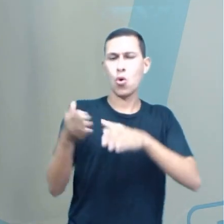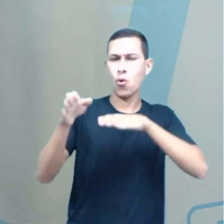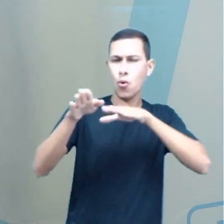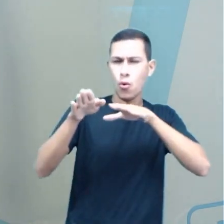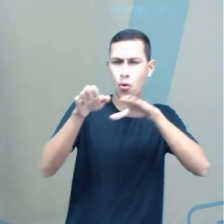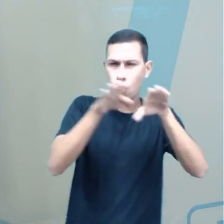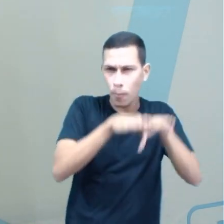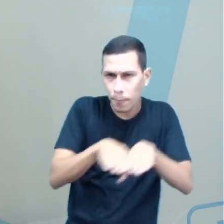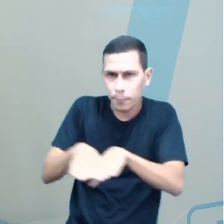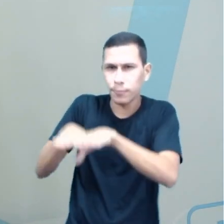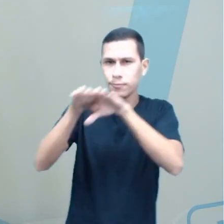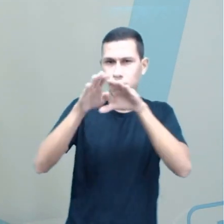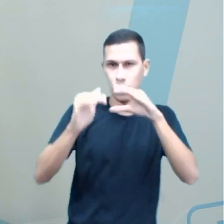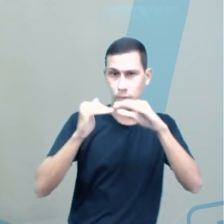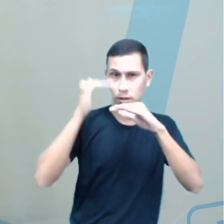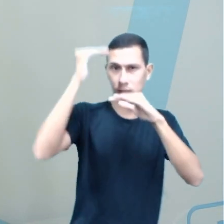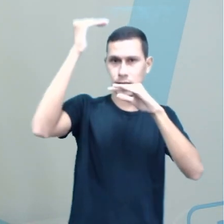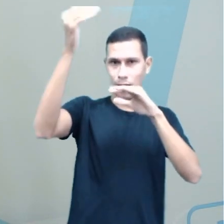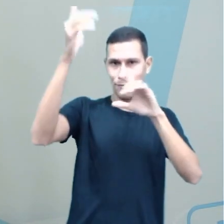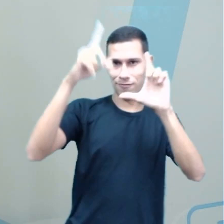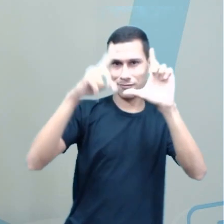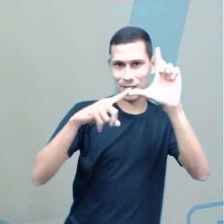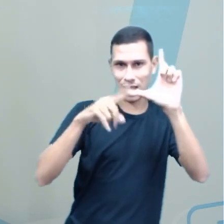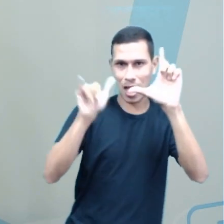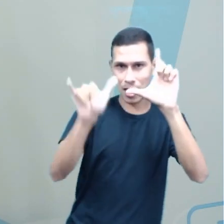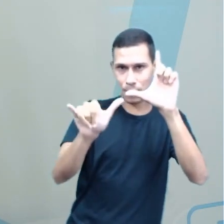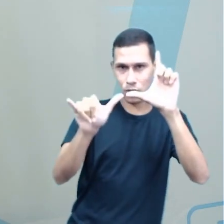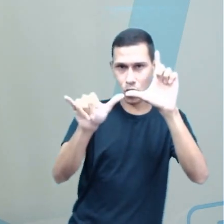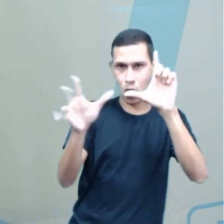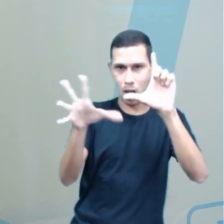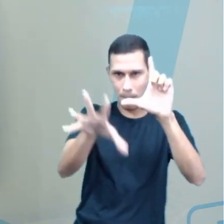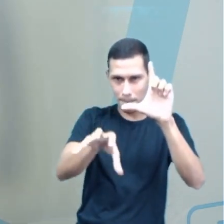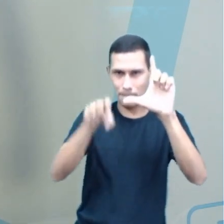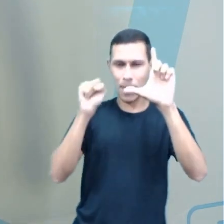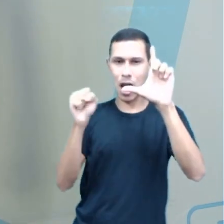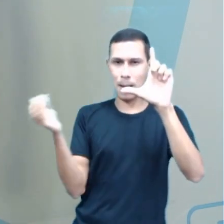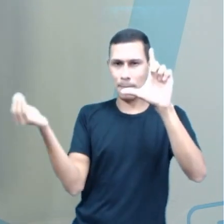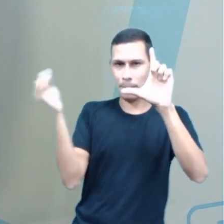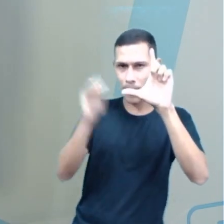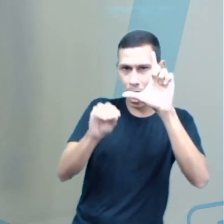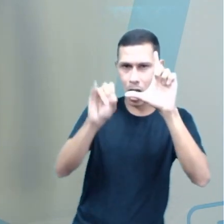superioridade? Tira o Y e coloca IER.